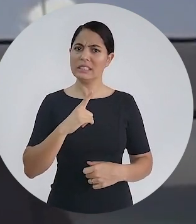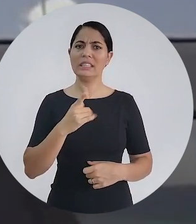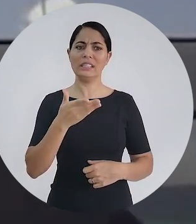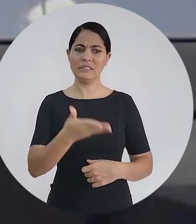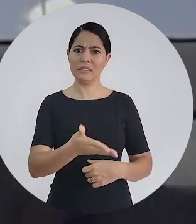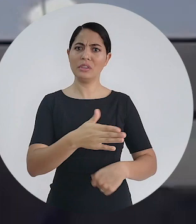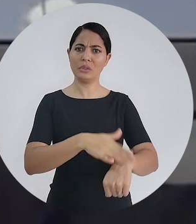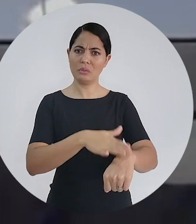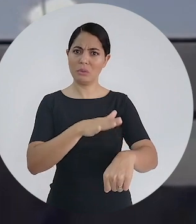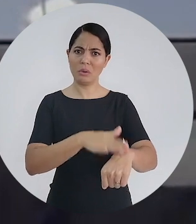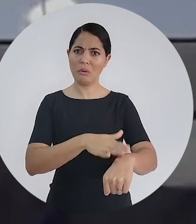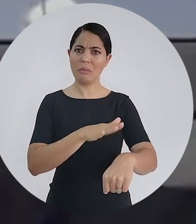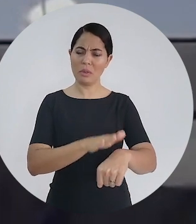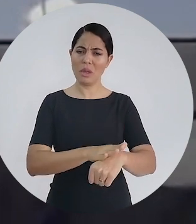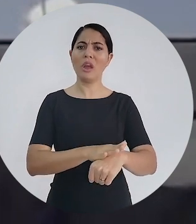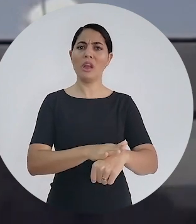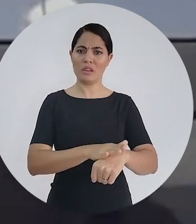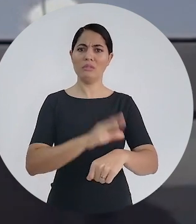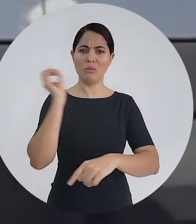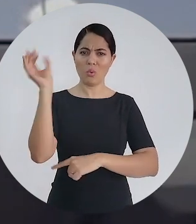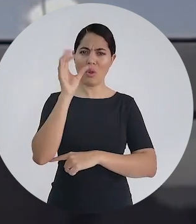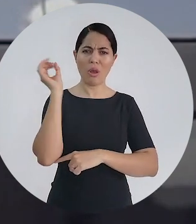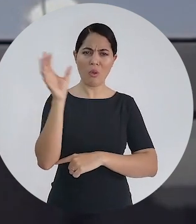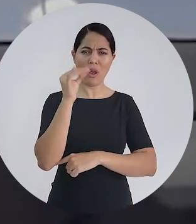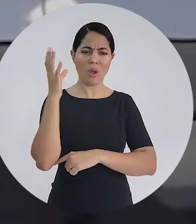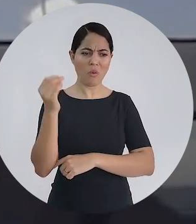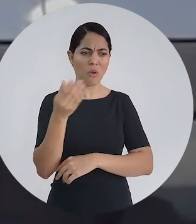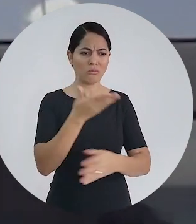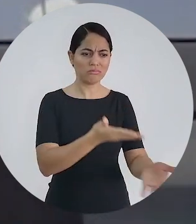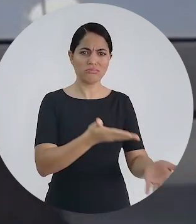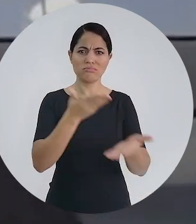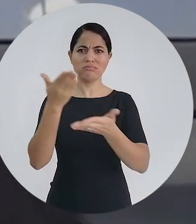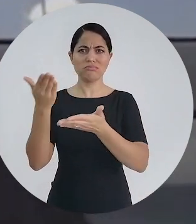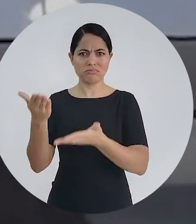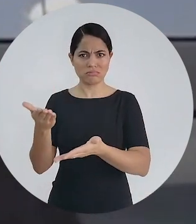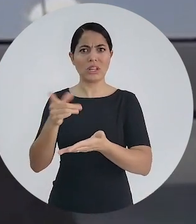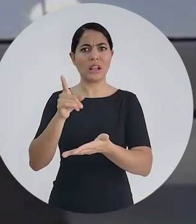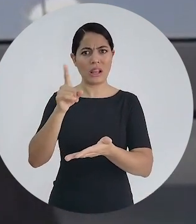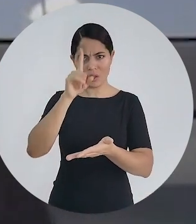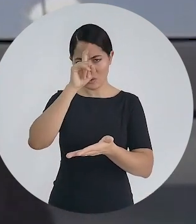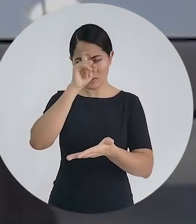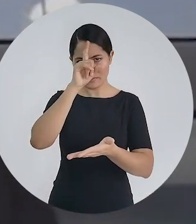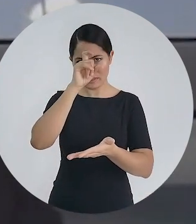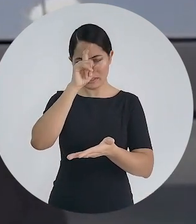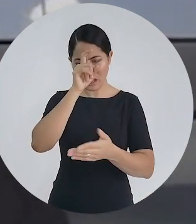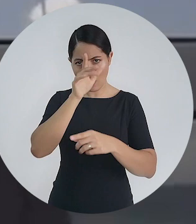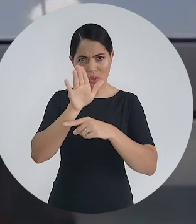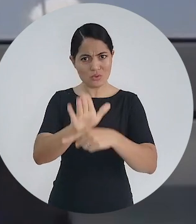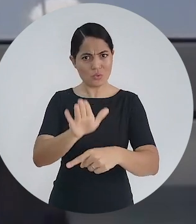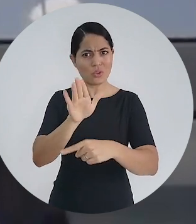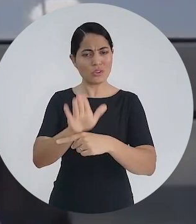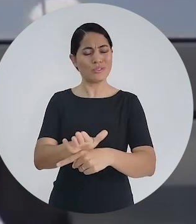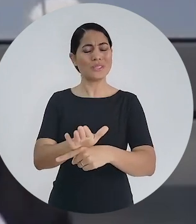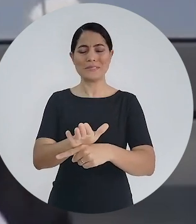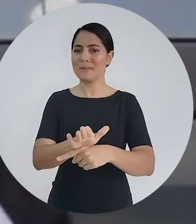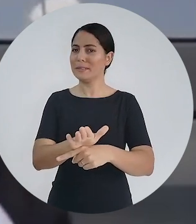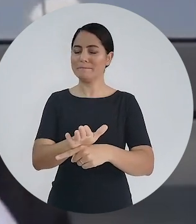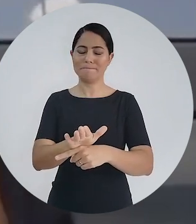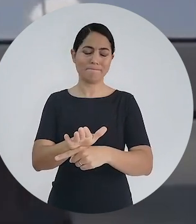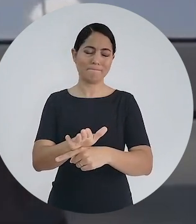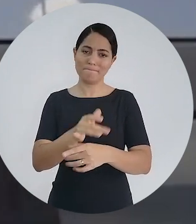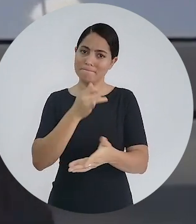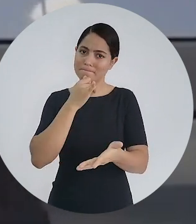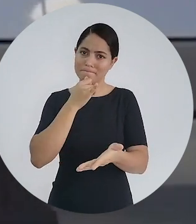tentativas sucessivas de socorro. Ele chegou a ser levado ao HGE, Hospital Geral, aqui,